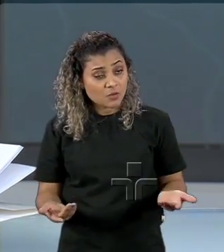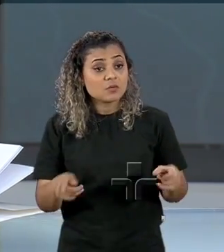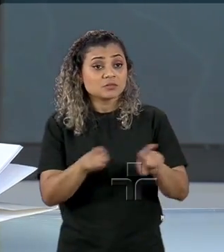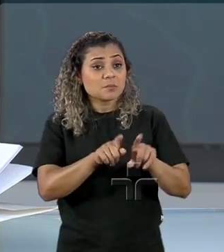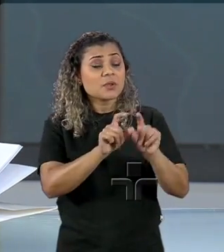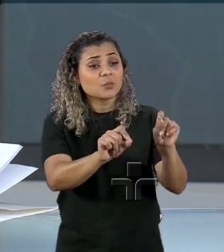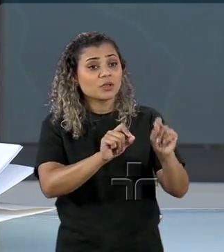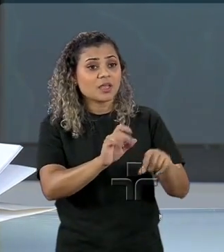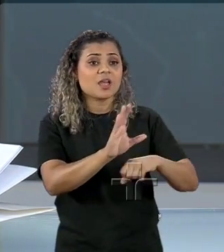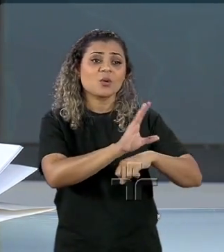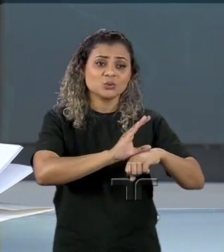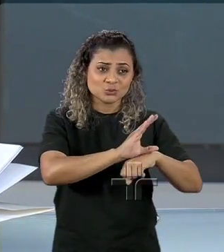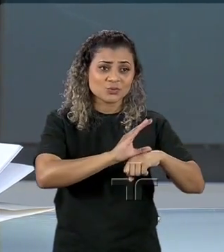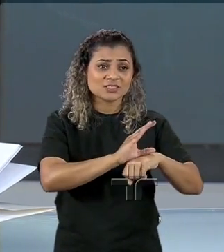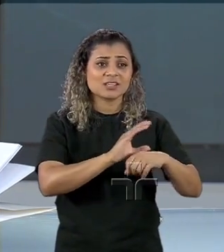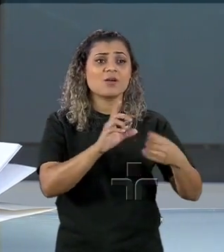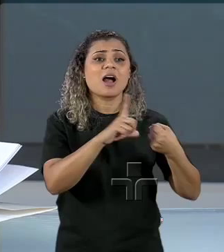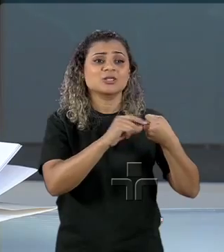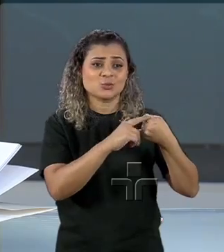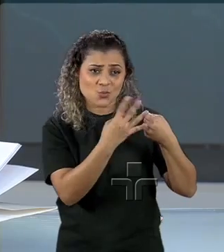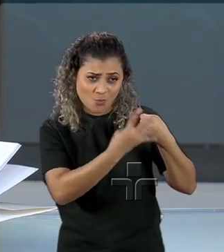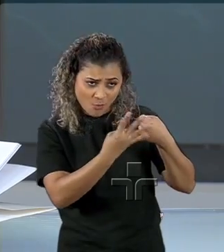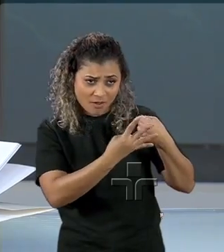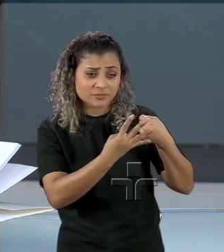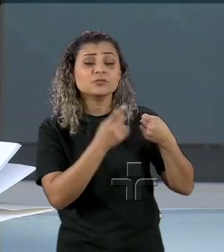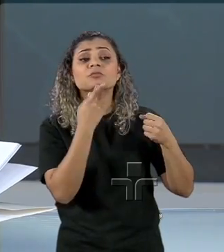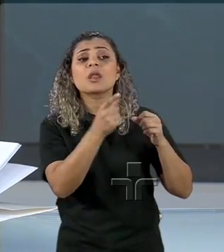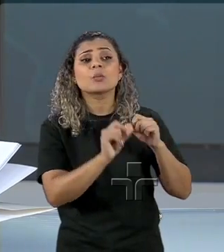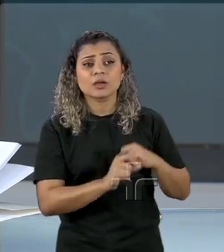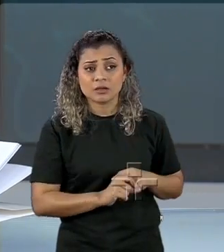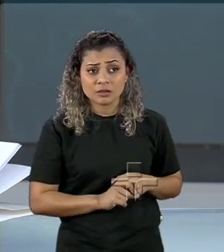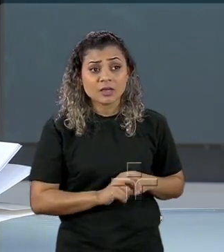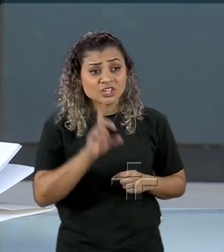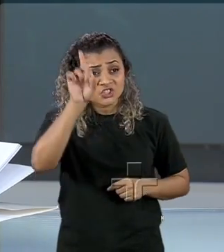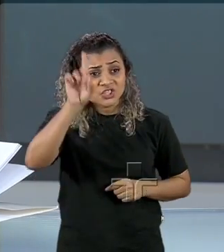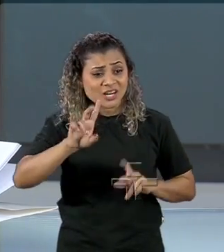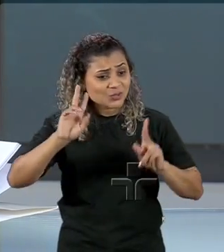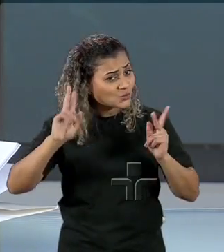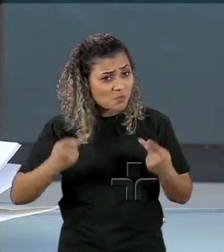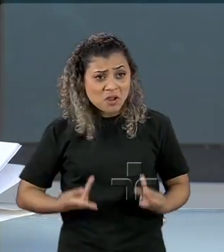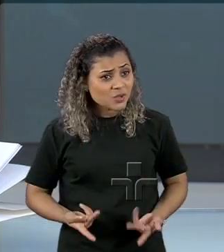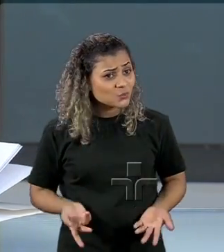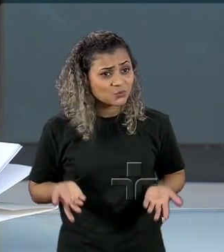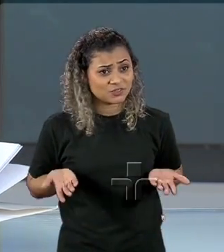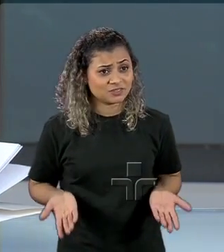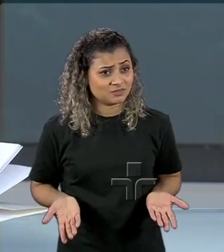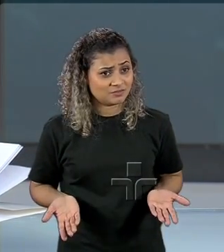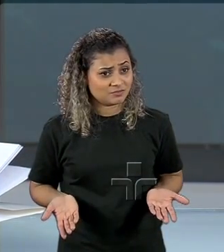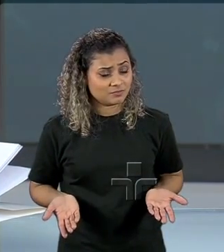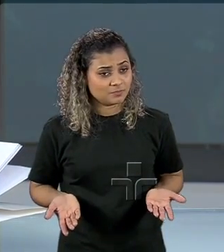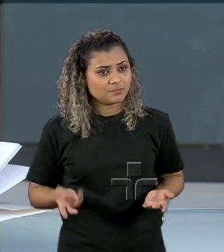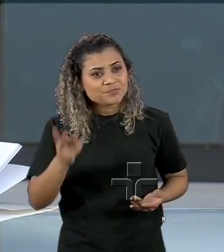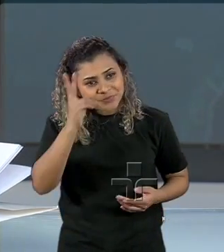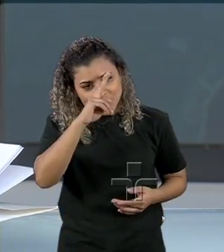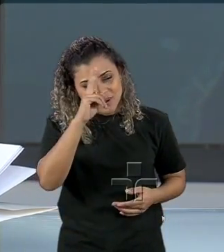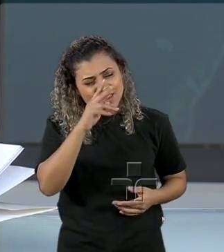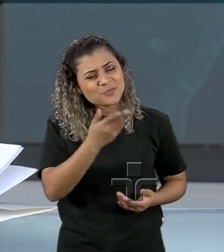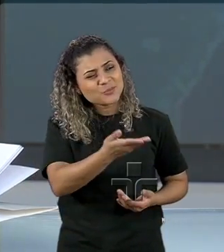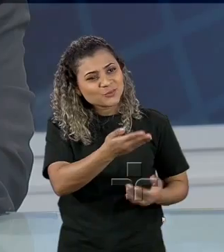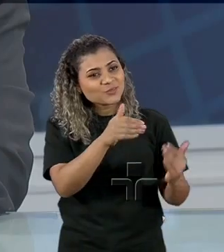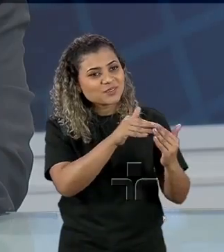previsão constitucional, artigo 4º, número 2, prevalência dos direitos humanos. Eu me lembro, Cortella,